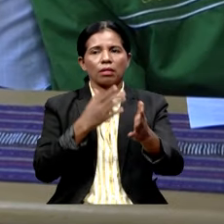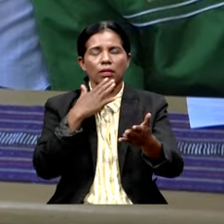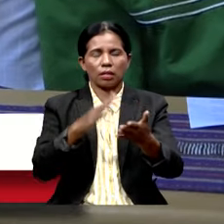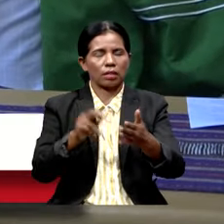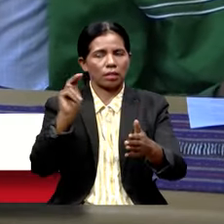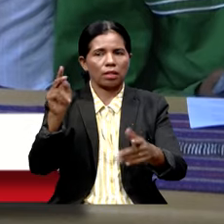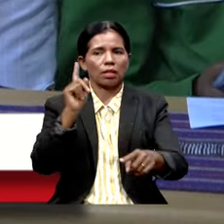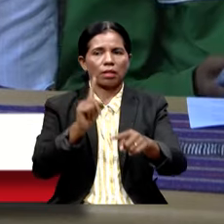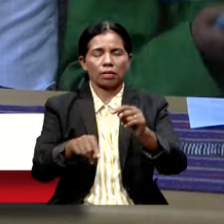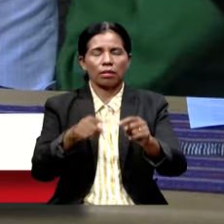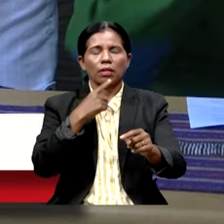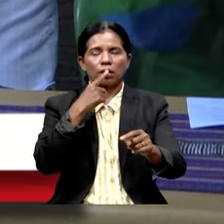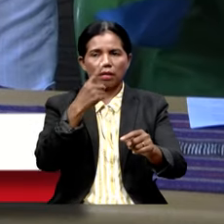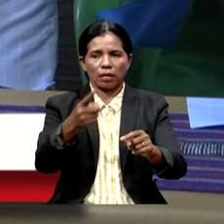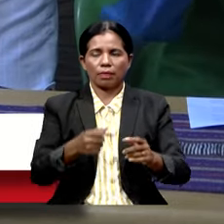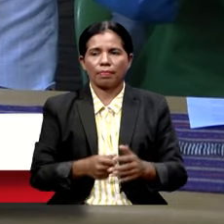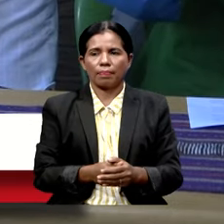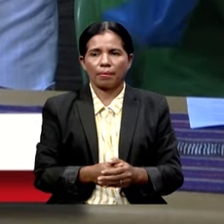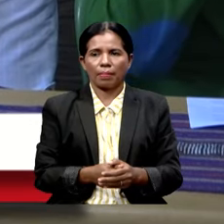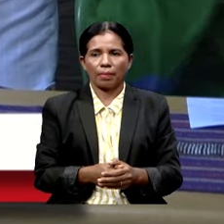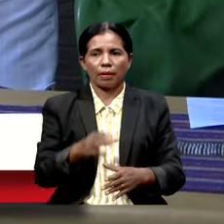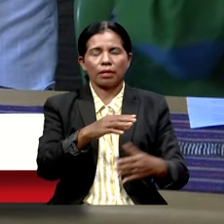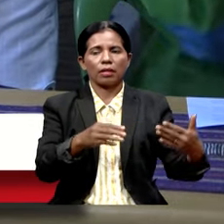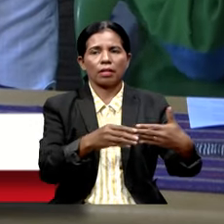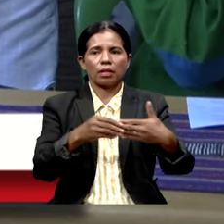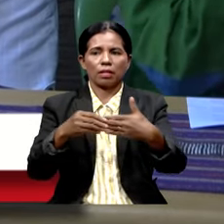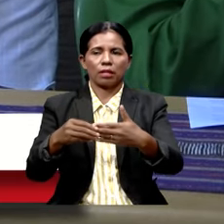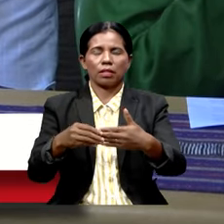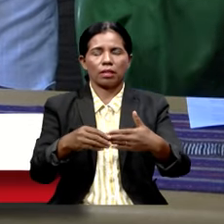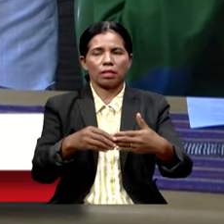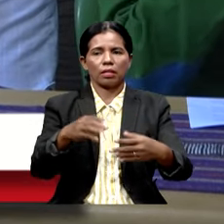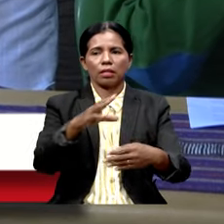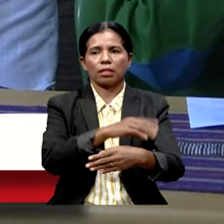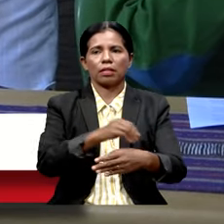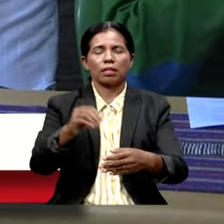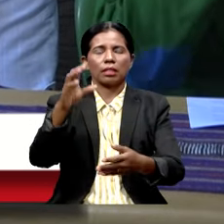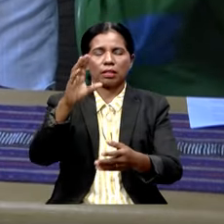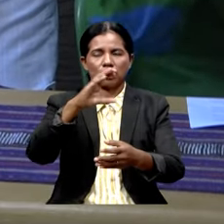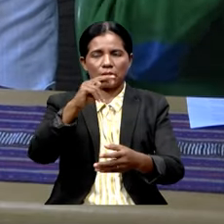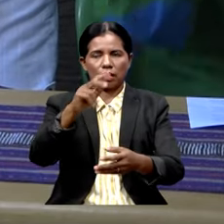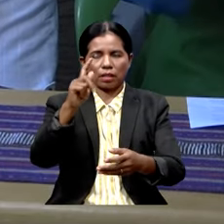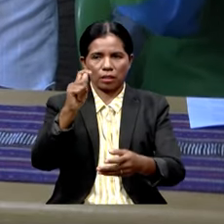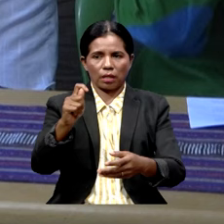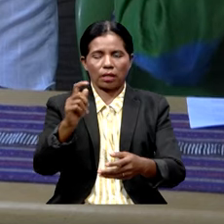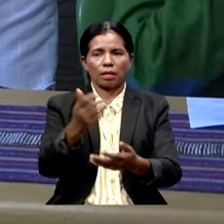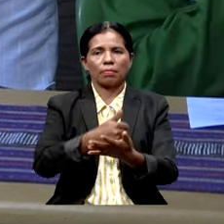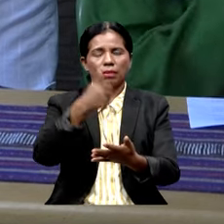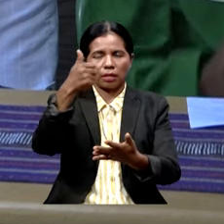la bele hasai conclusão ida deja kata coordenador ne la vota era tema na